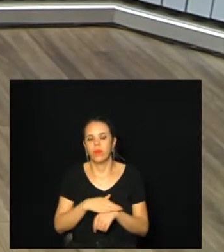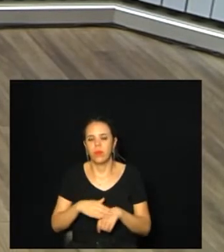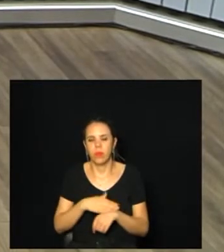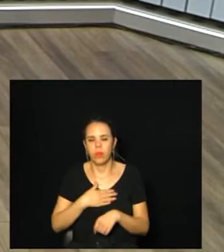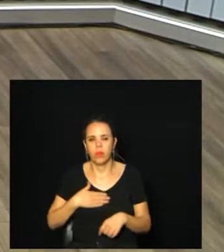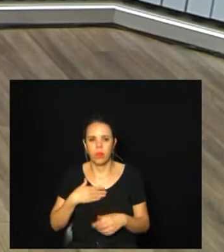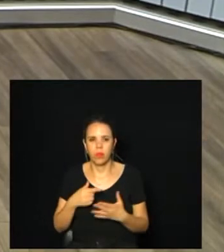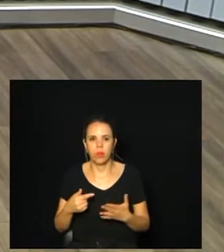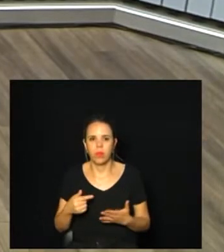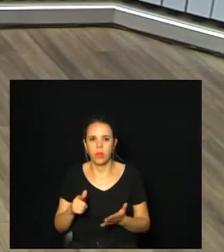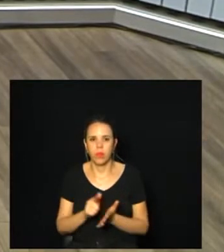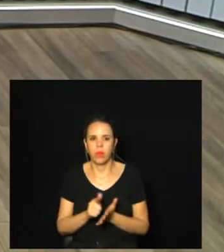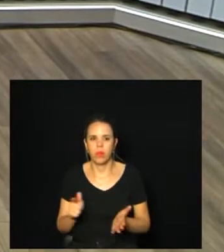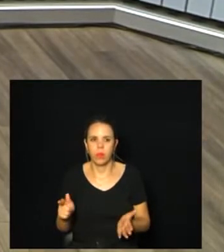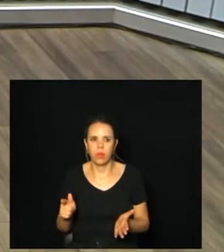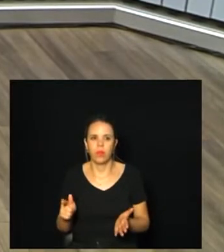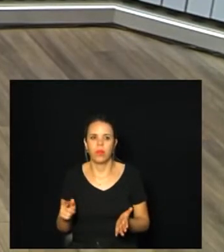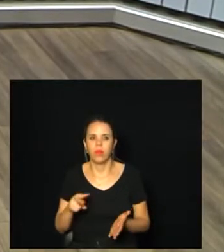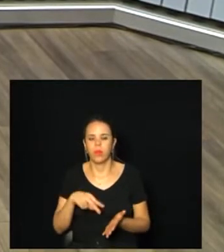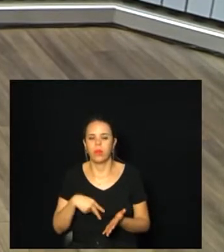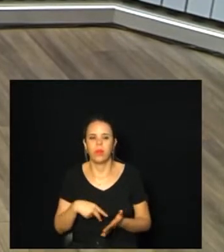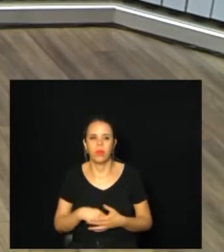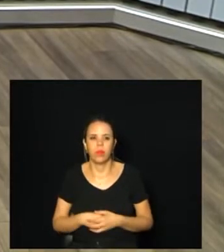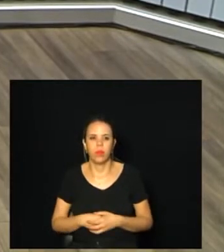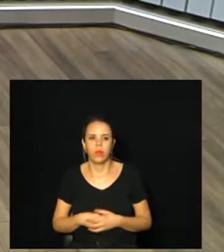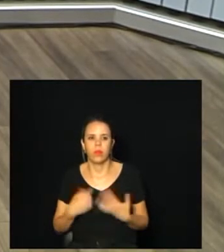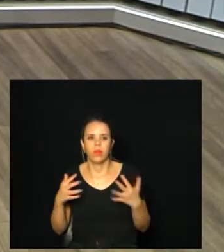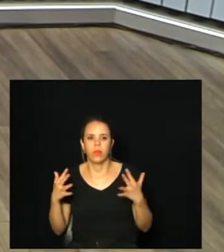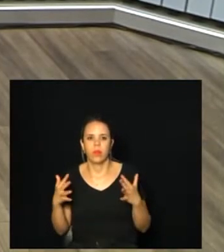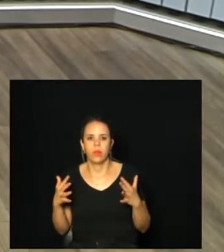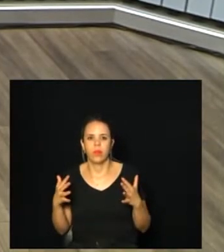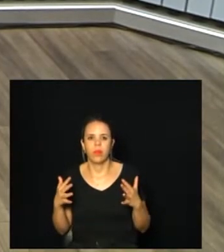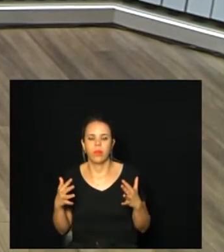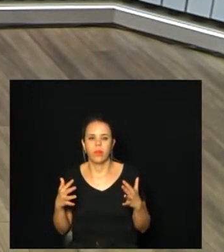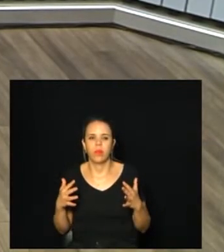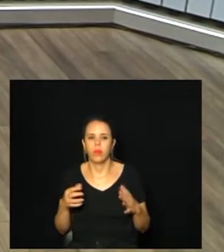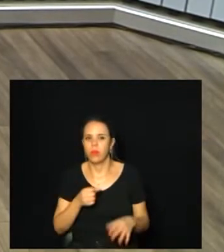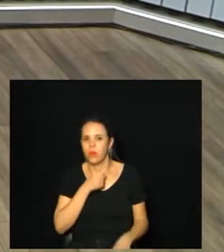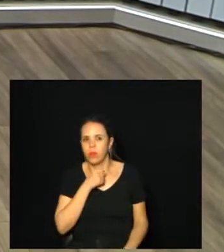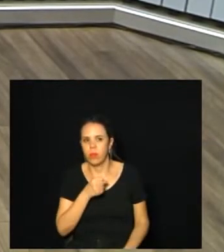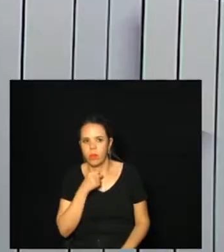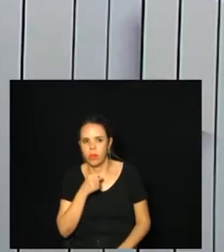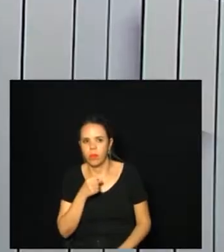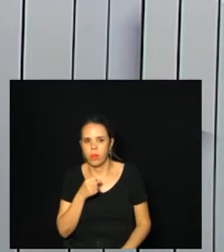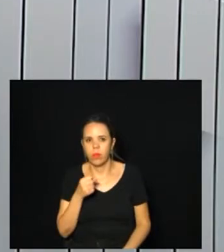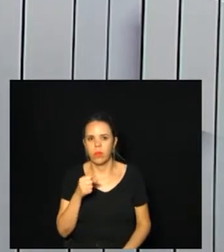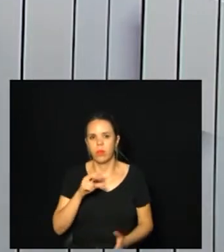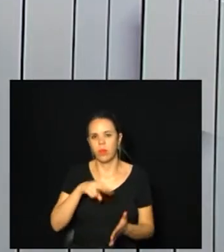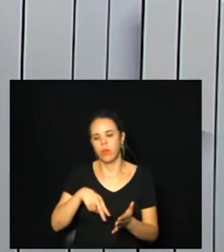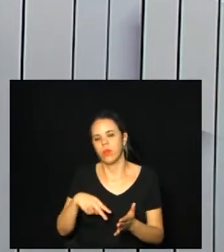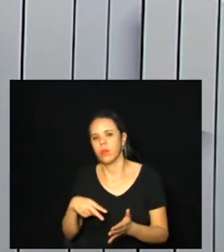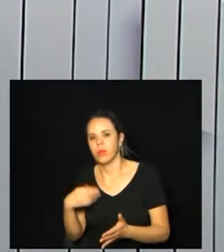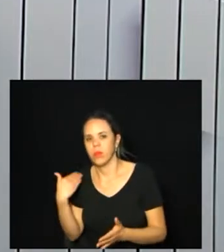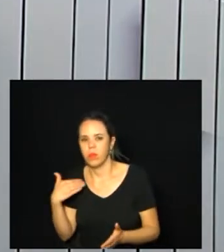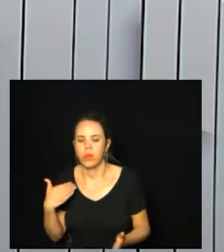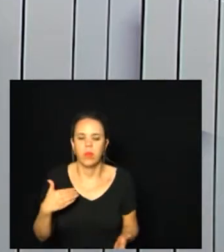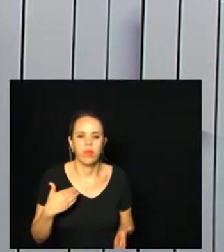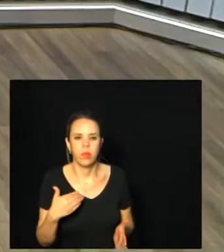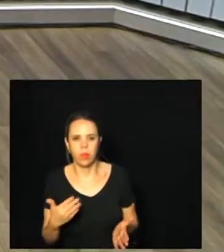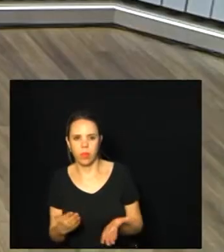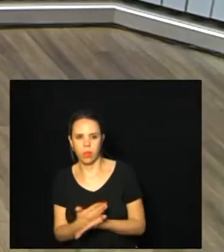ali aí com o jornalismo, com a leitura. Parabéns então à nossa repórter / leitora Mari Meira. O último